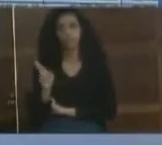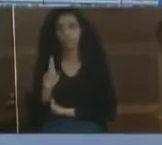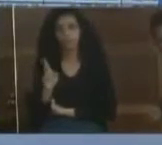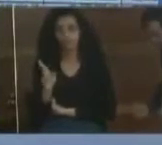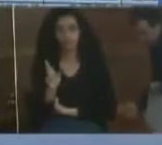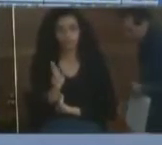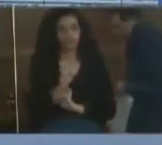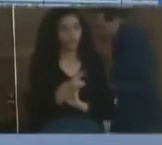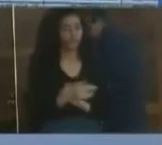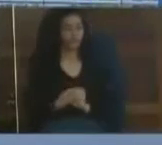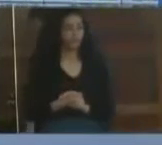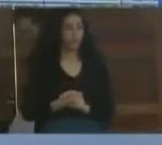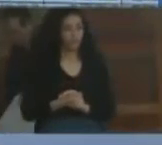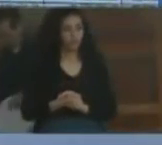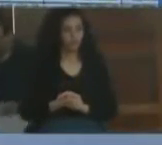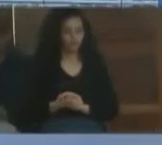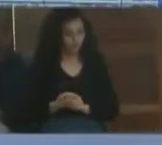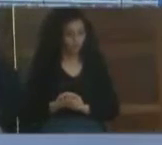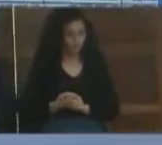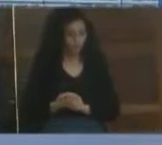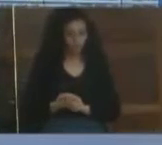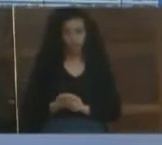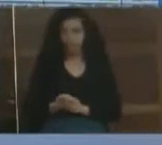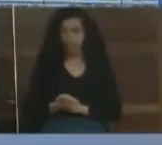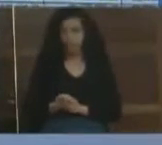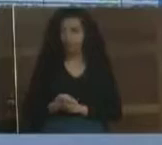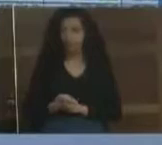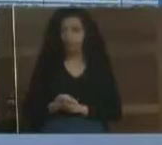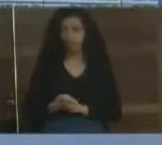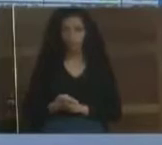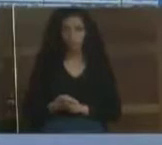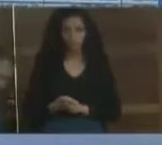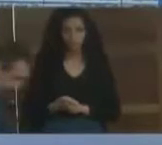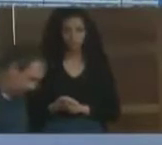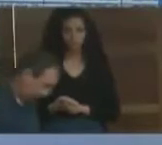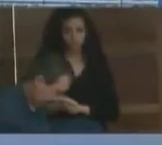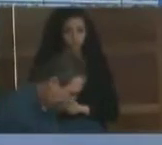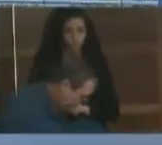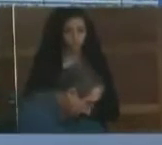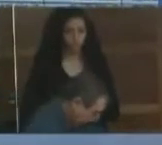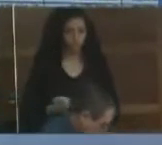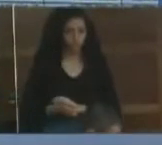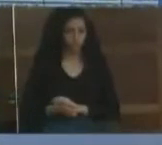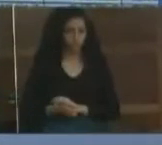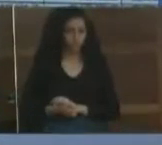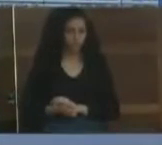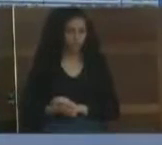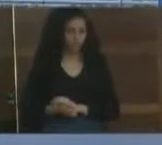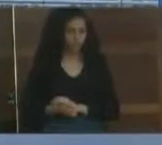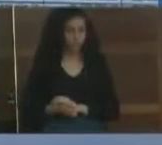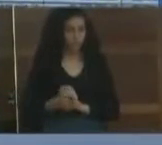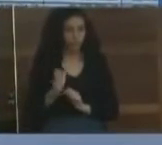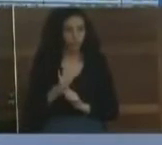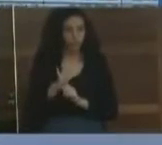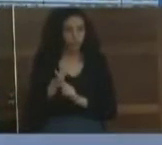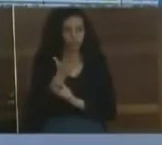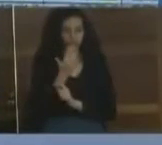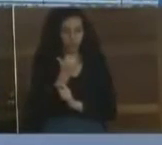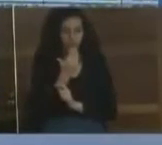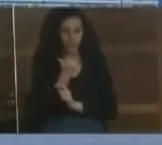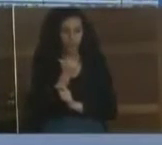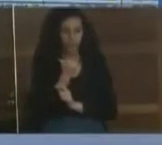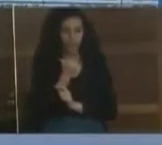despesa empenhada até o 3º quadrimestre de 12 milhões 249.000 reais auxílio-alimentação